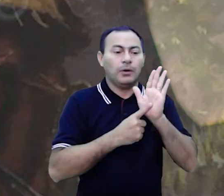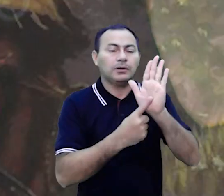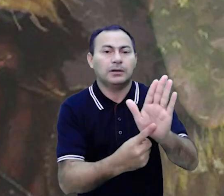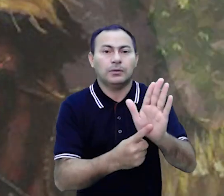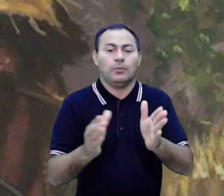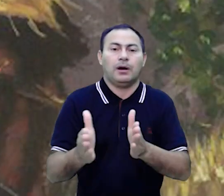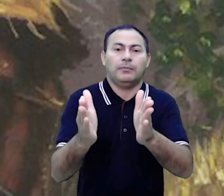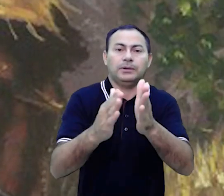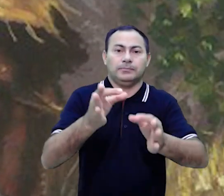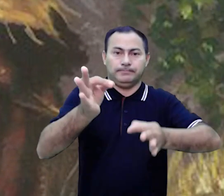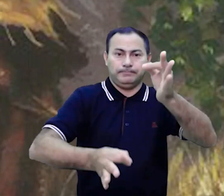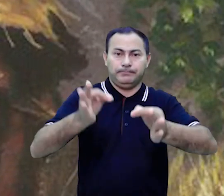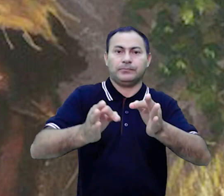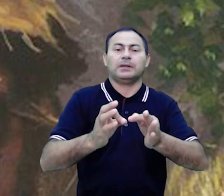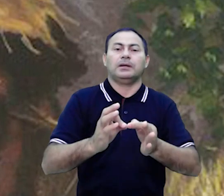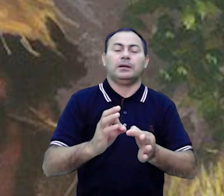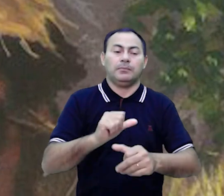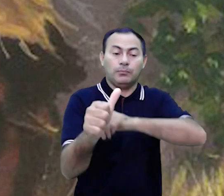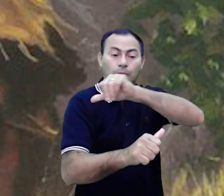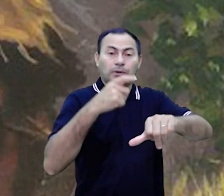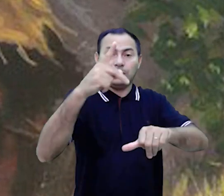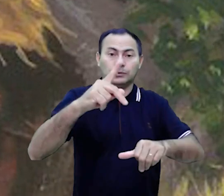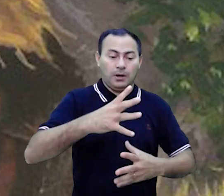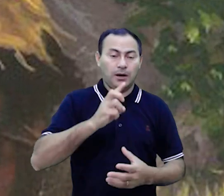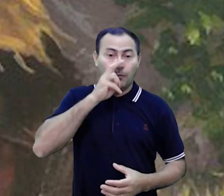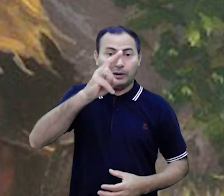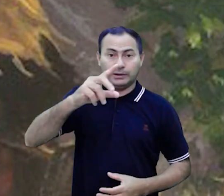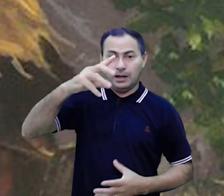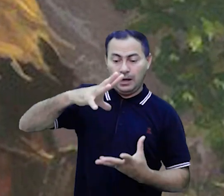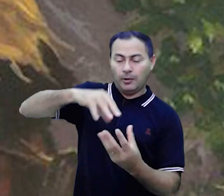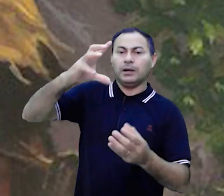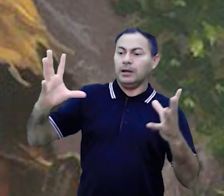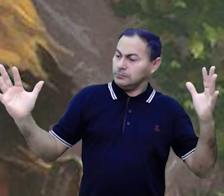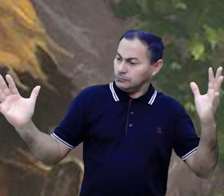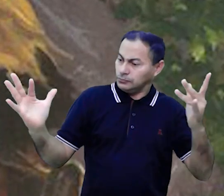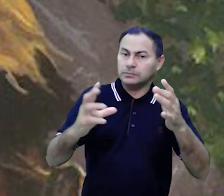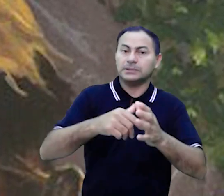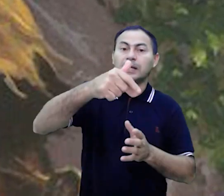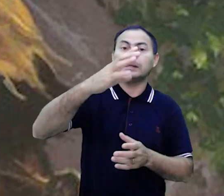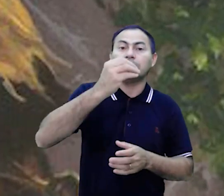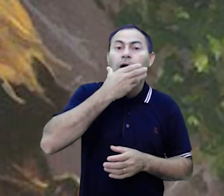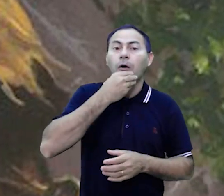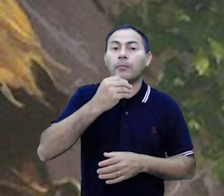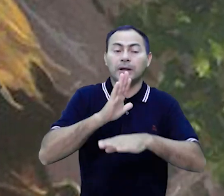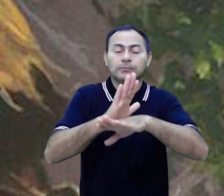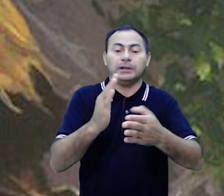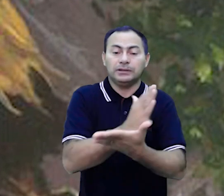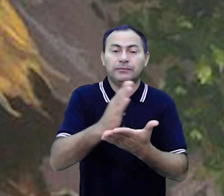disse: mostrarei os caminhos de justiça que restaura a sua alma. Reúna 70 homens para ajudar